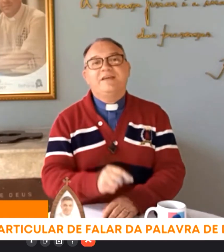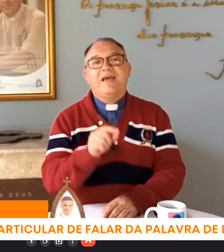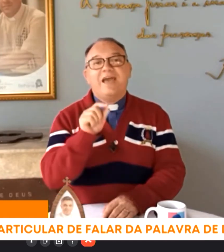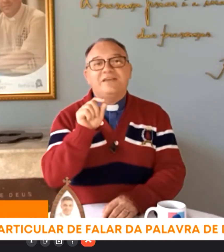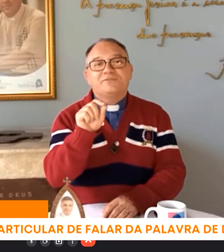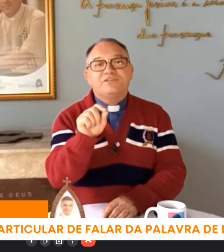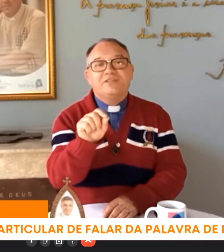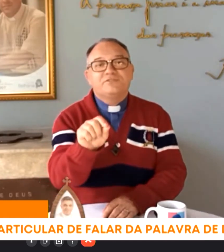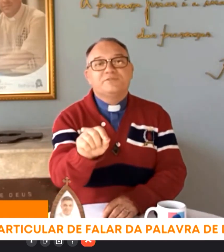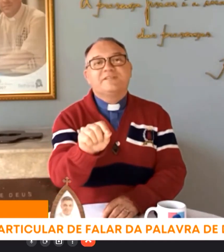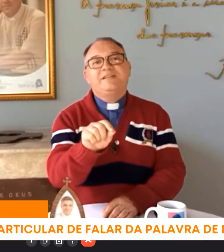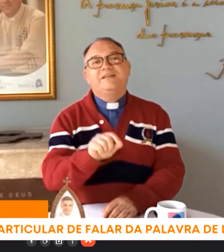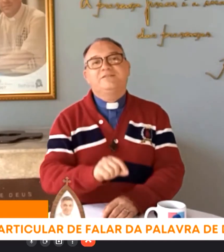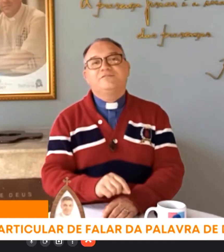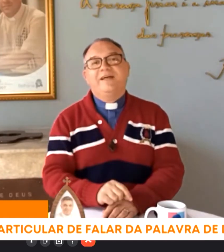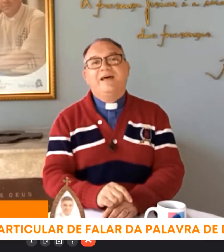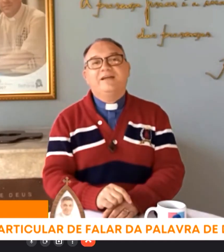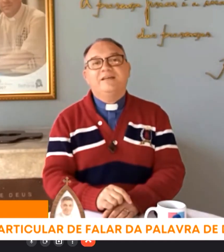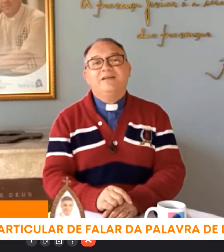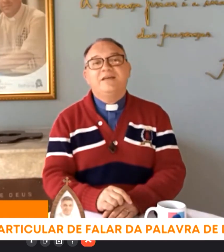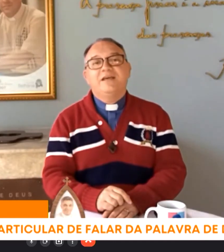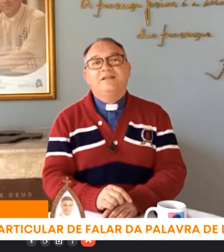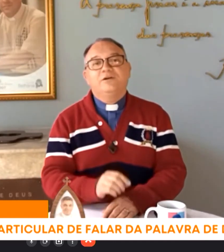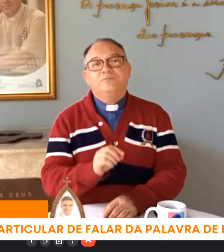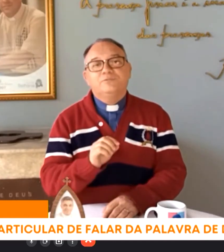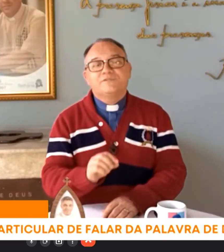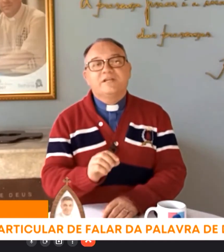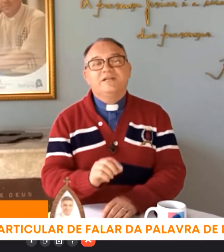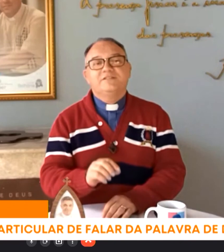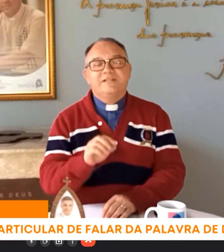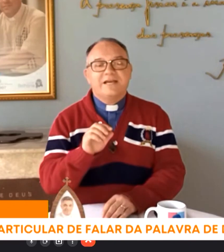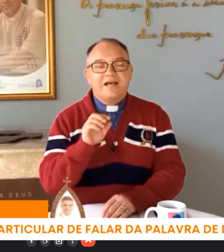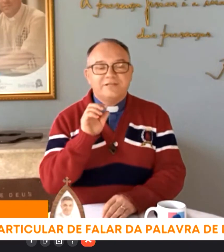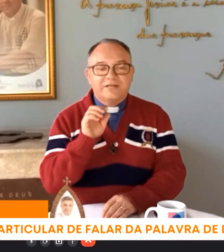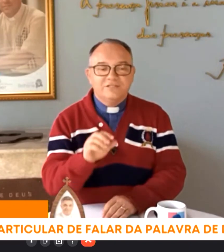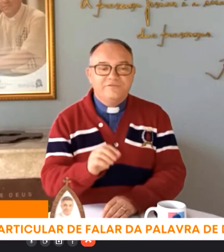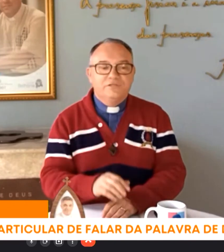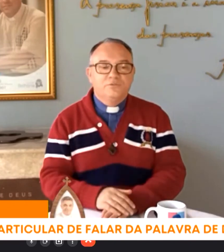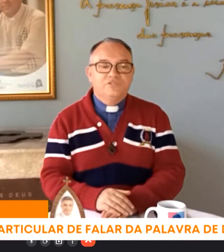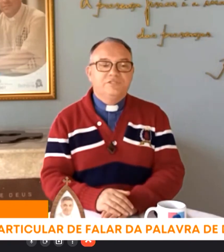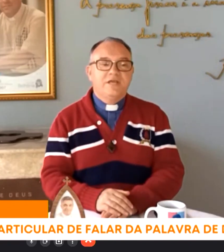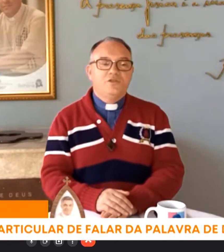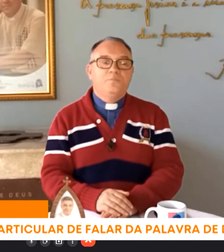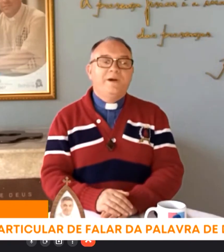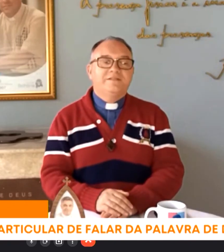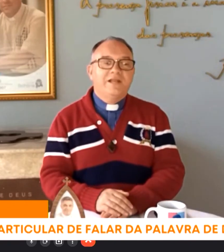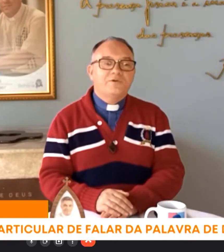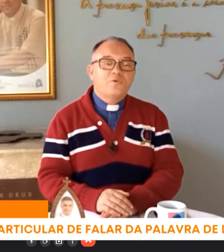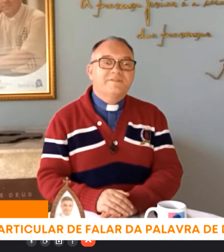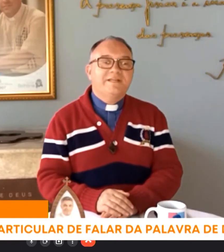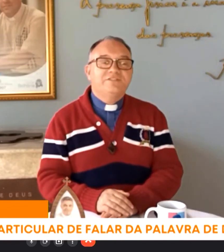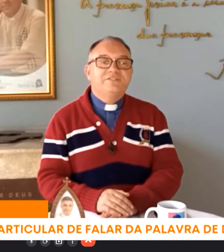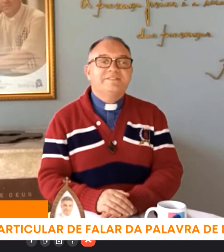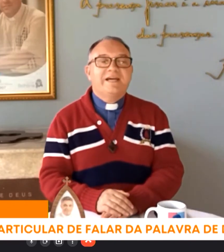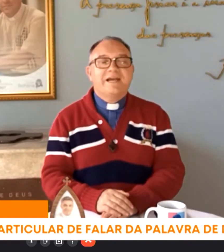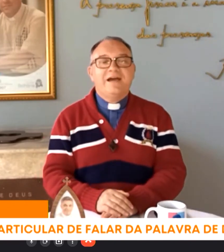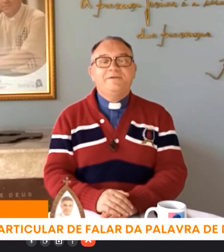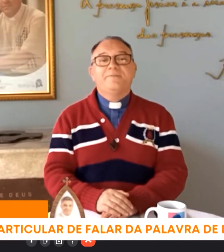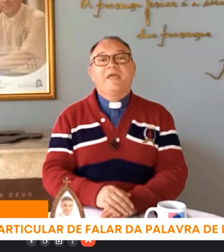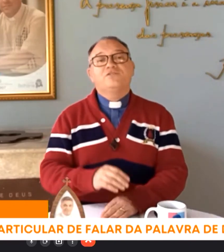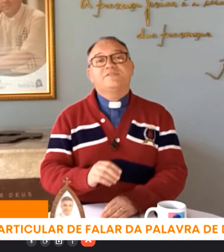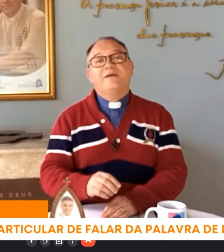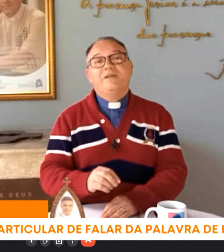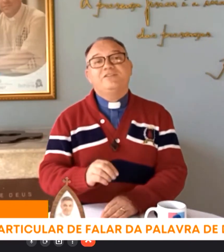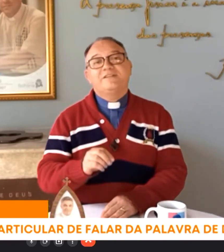quer dizer. É isso que Jesus queria nos falar, né? Então, um dos grandes legados, a grande virtude do Padre Léo que eu gostaria de